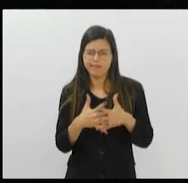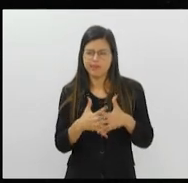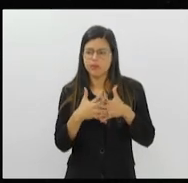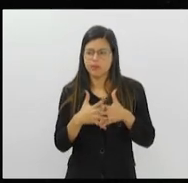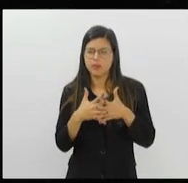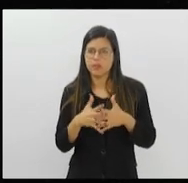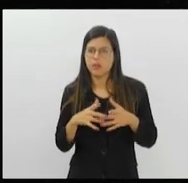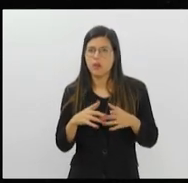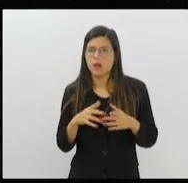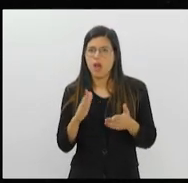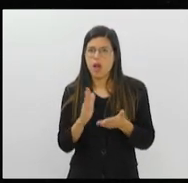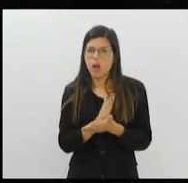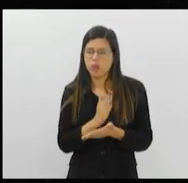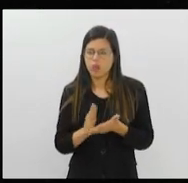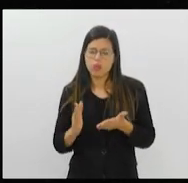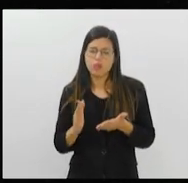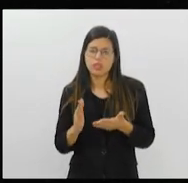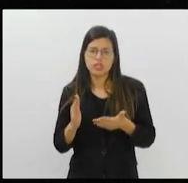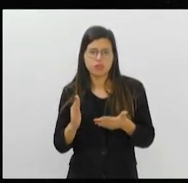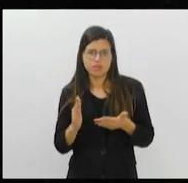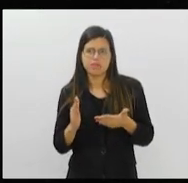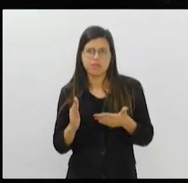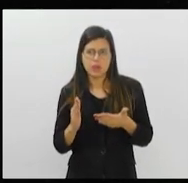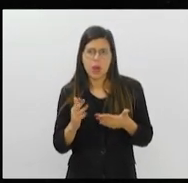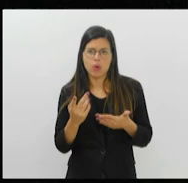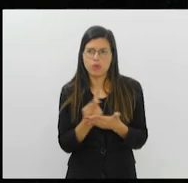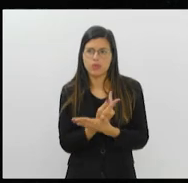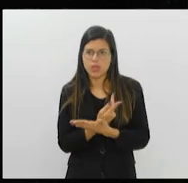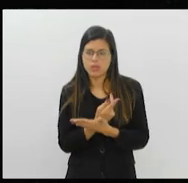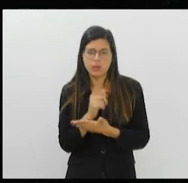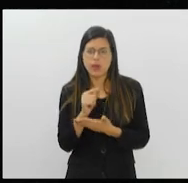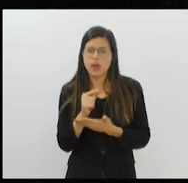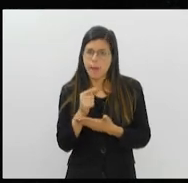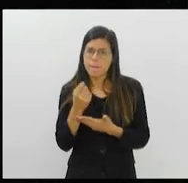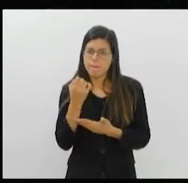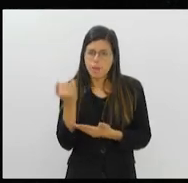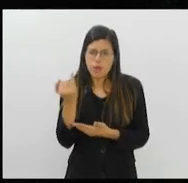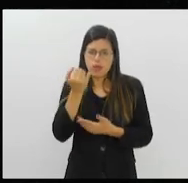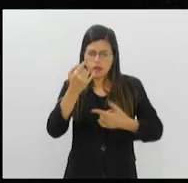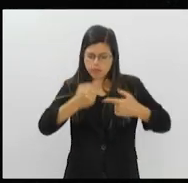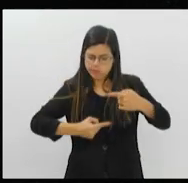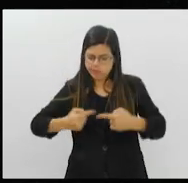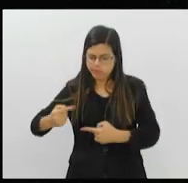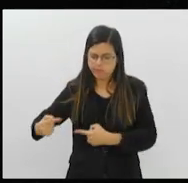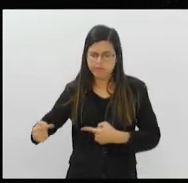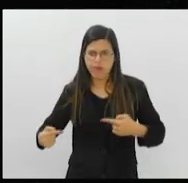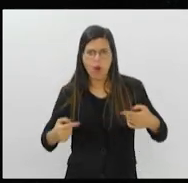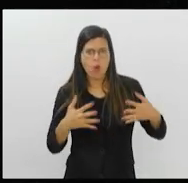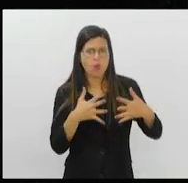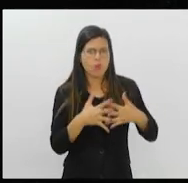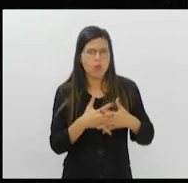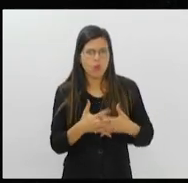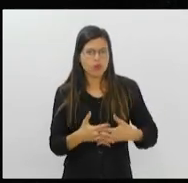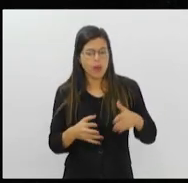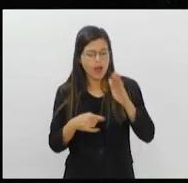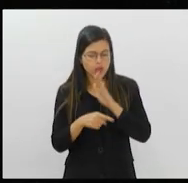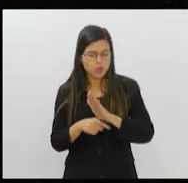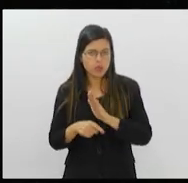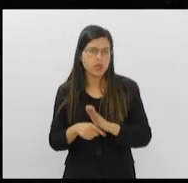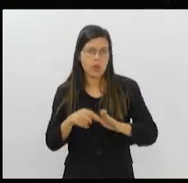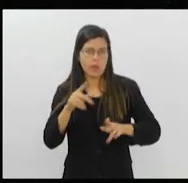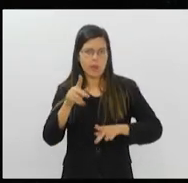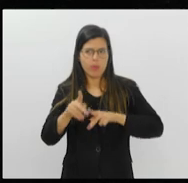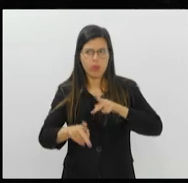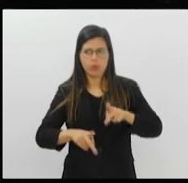algumas vezes alguns motes são justos a bem da população, a bem do